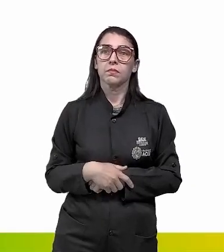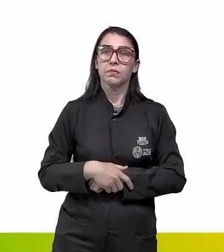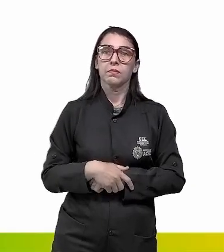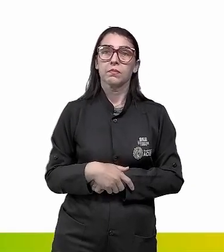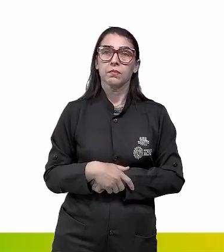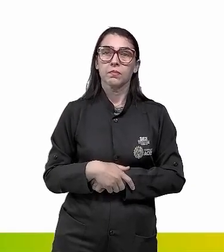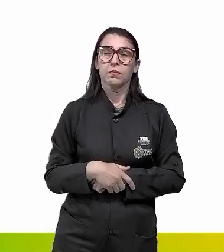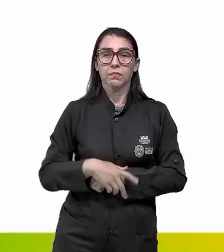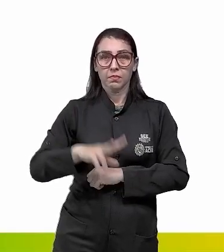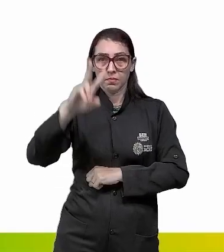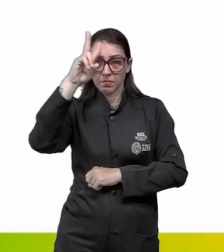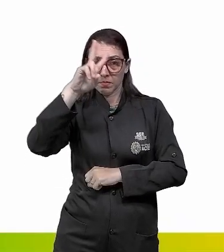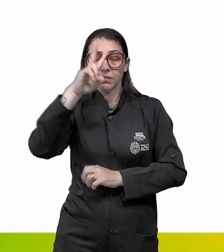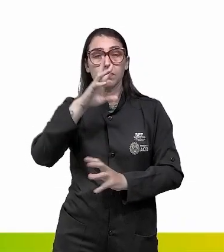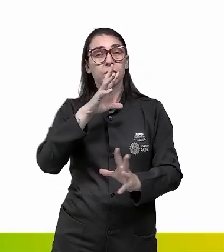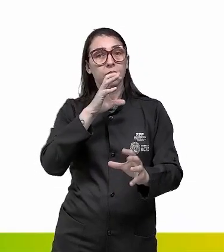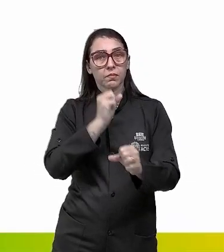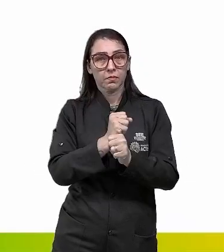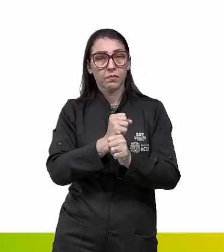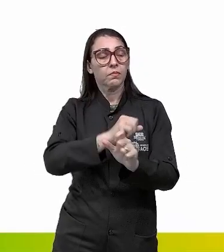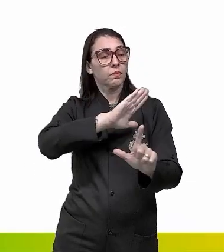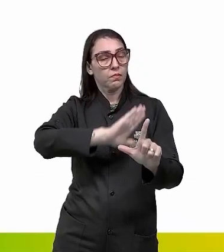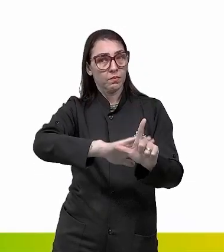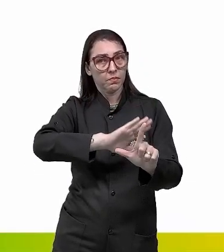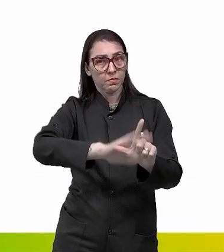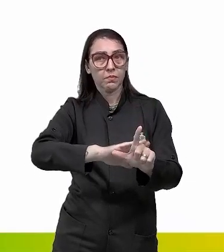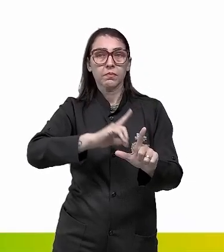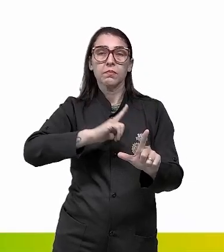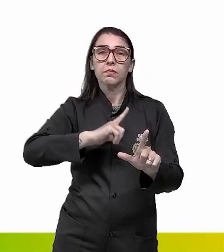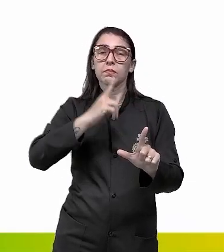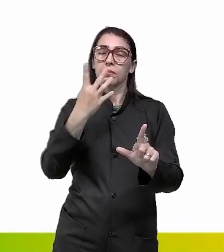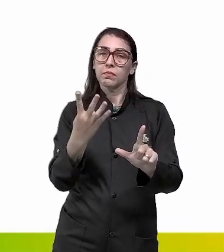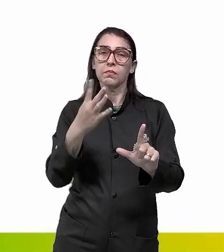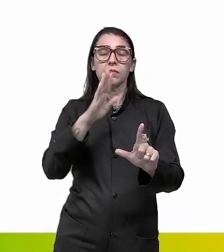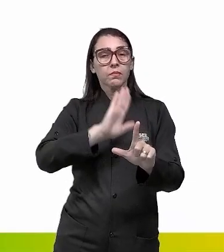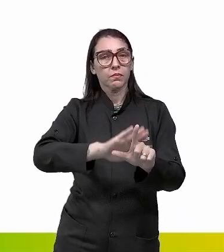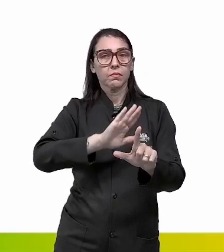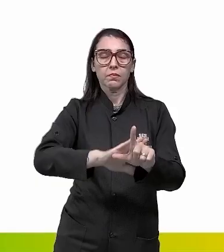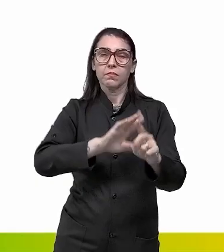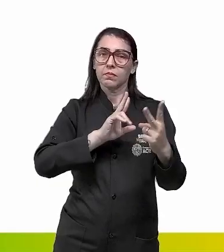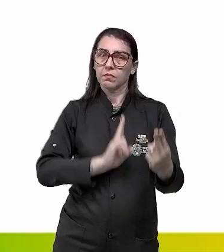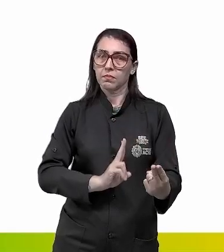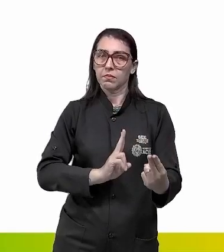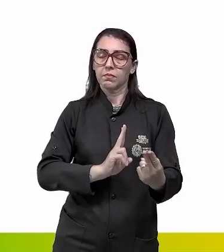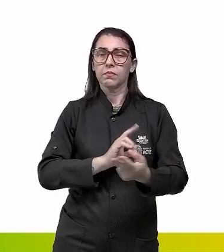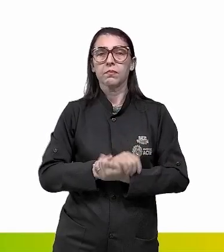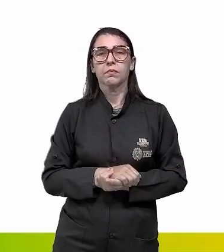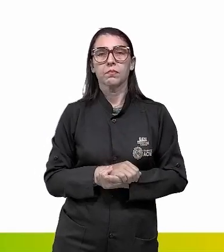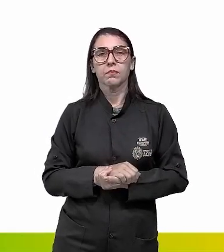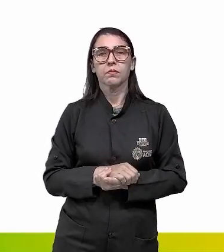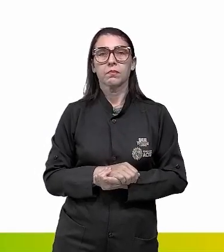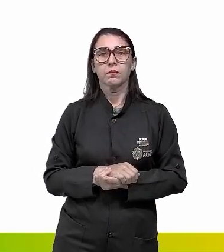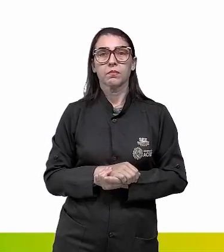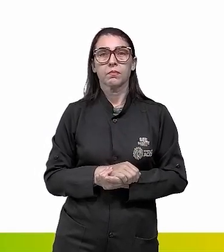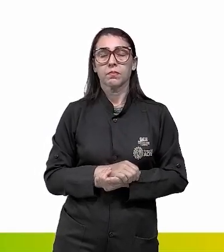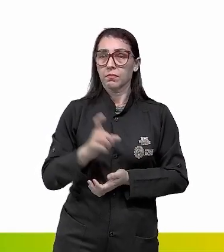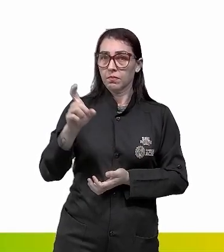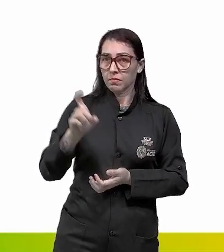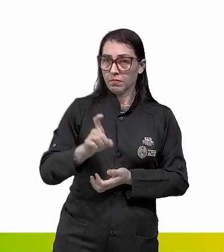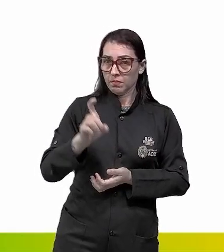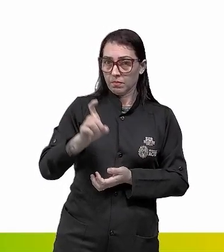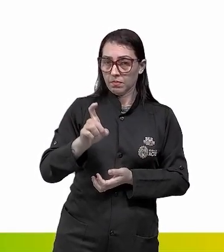Perímetro, nós lembramos que é a soma dos lados, né? Temos 4 lados iguais. Então, o perímetro em função de